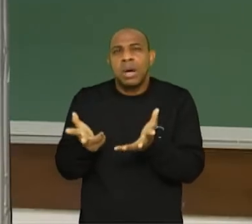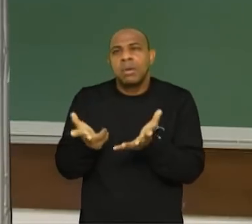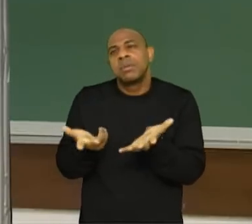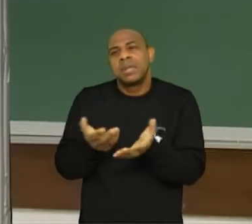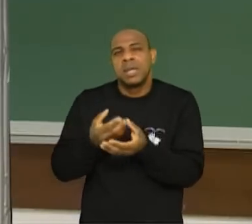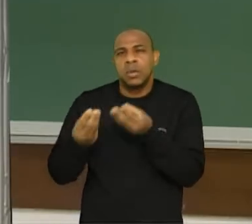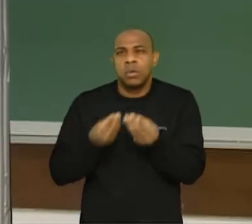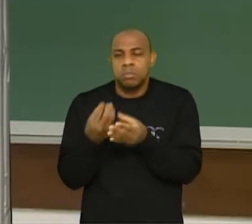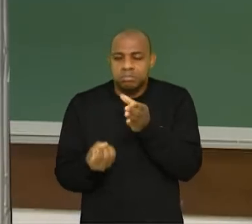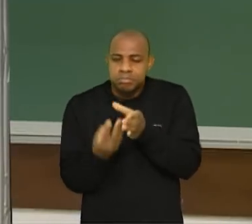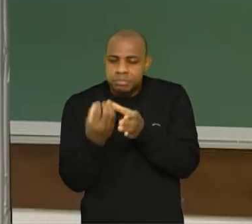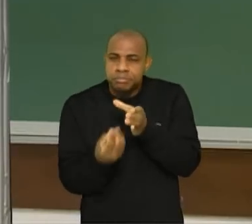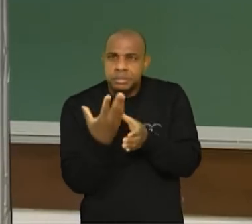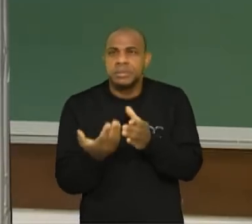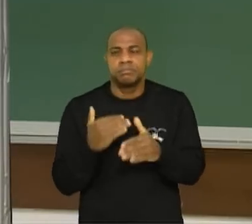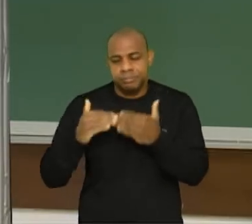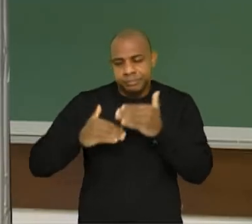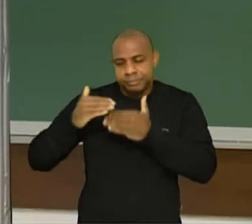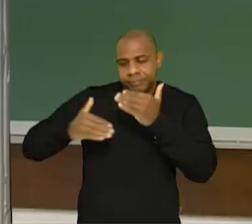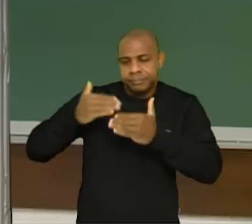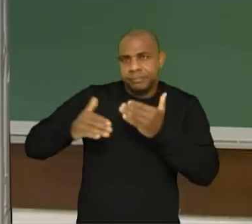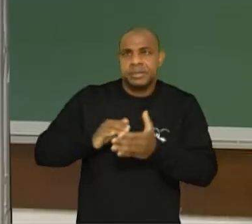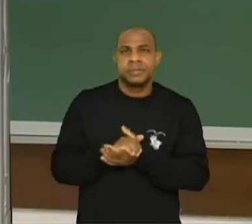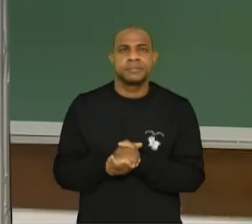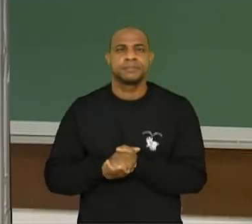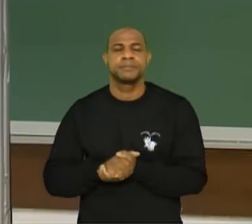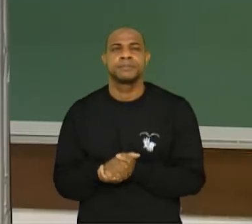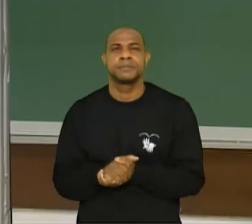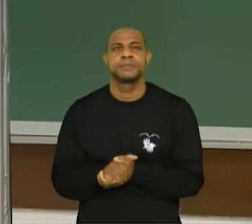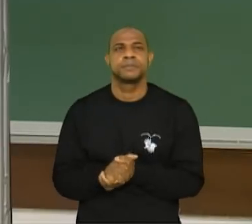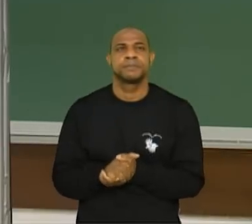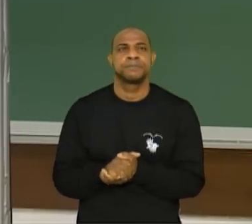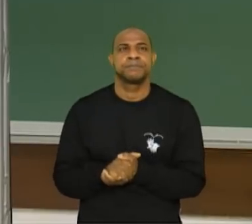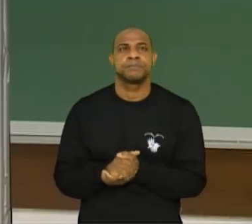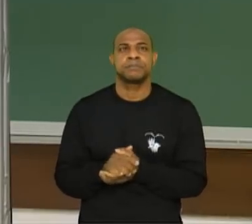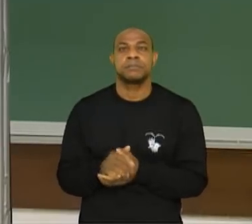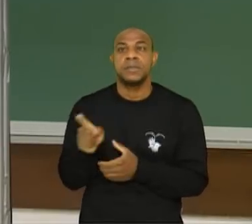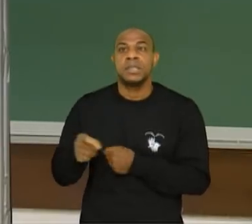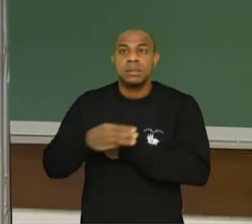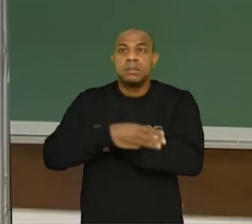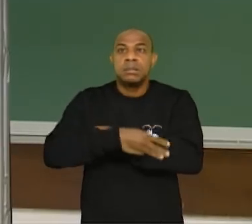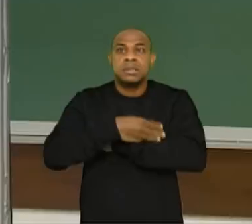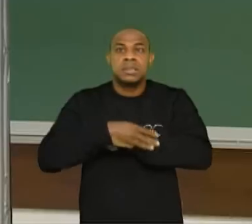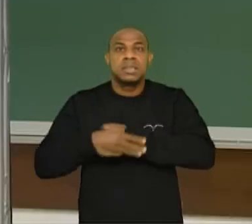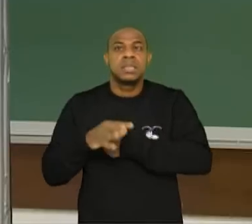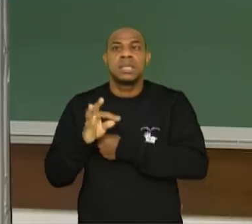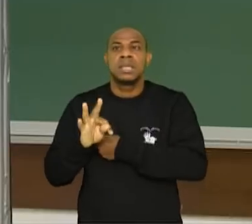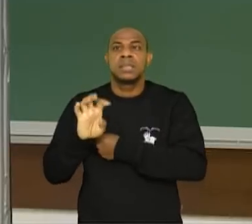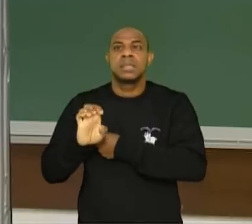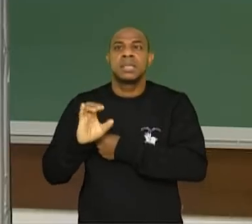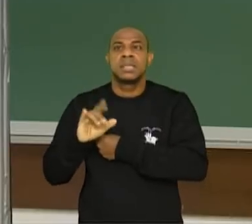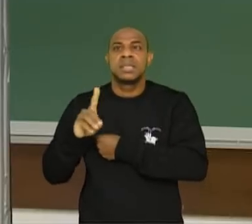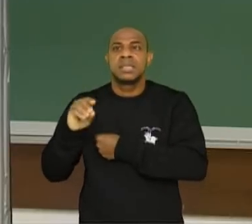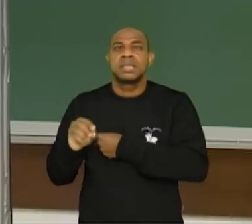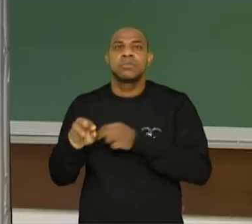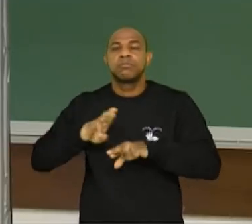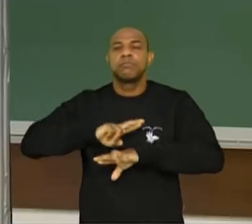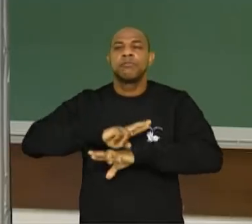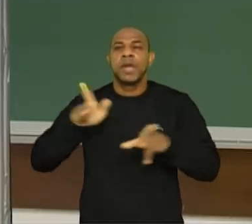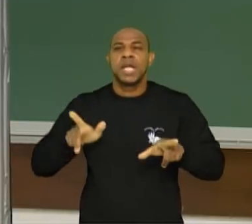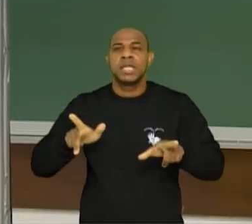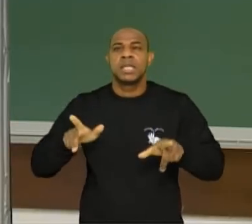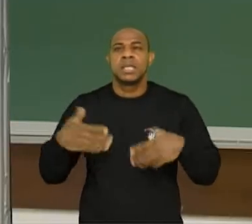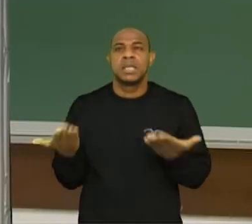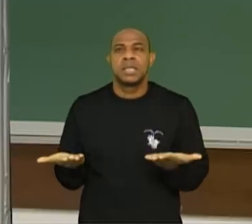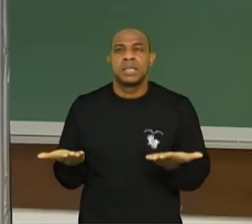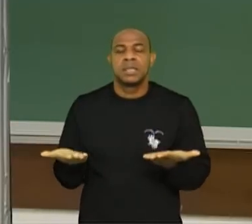né, desempenhando uma determinada função. Esses tecidos, eles se organizam, tecidos diferentes daí,